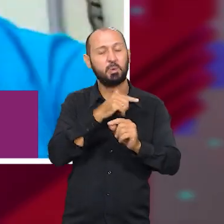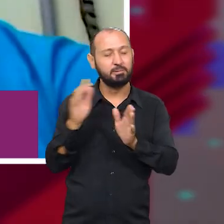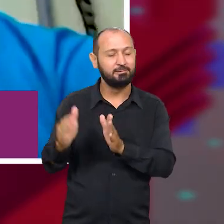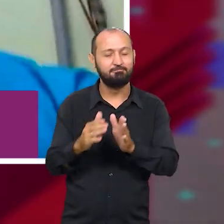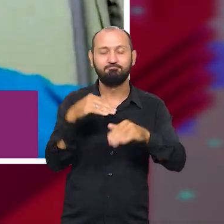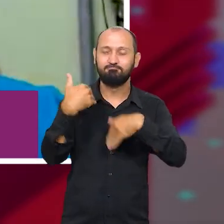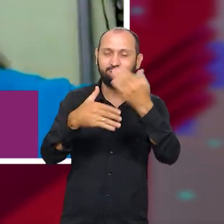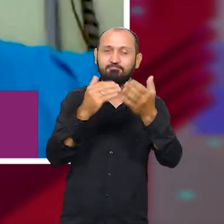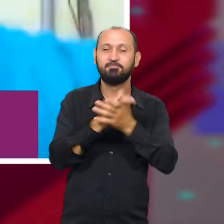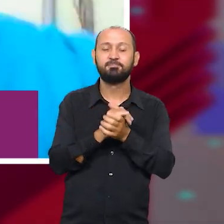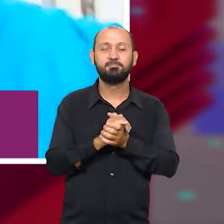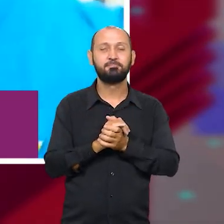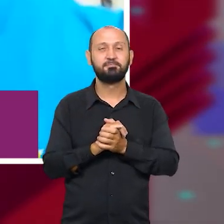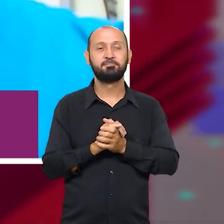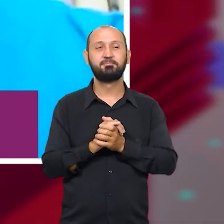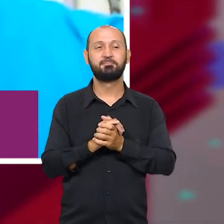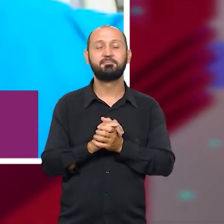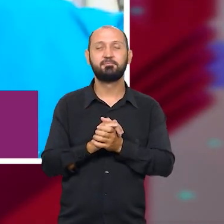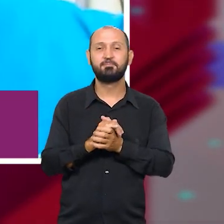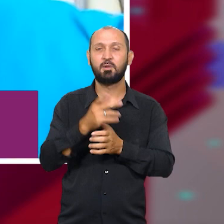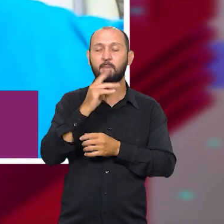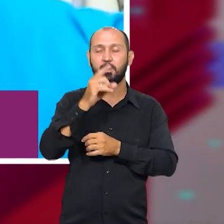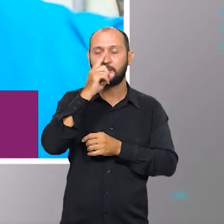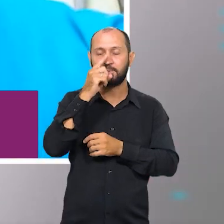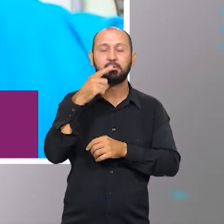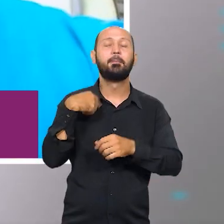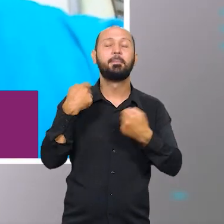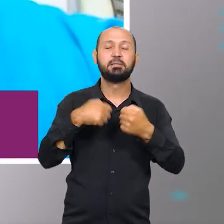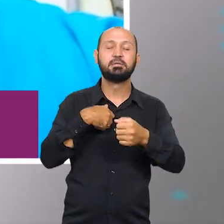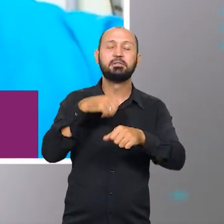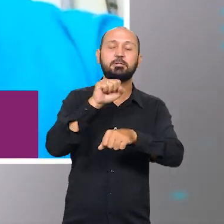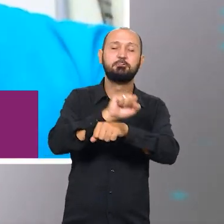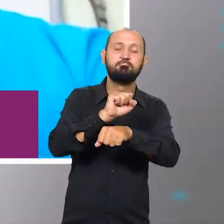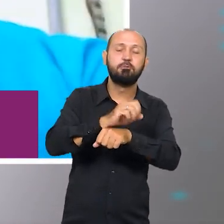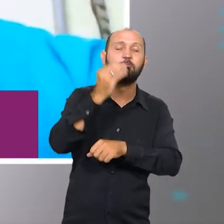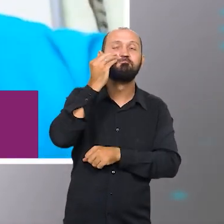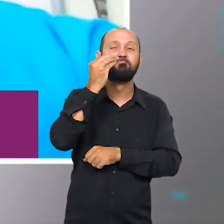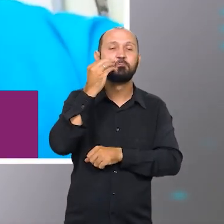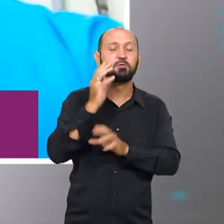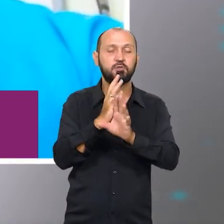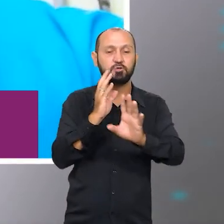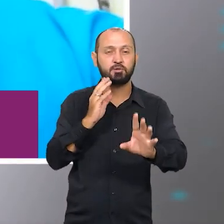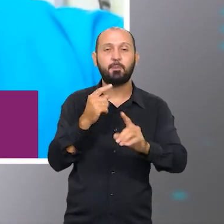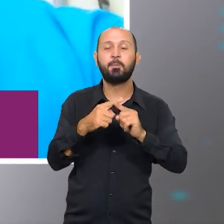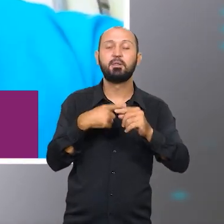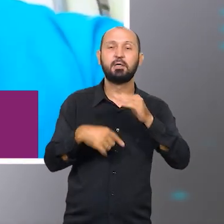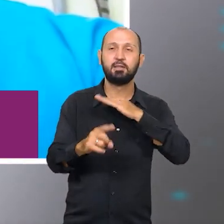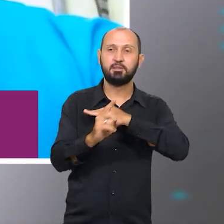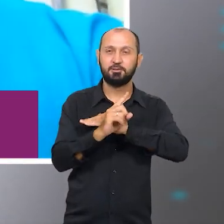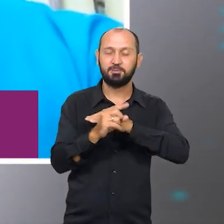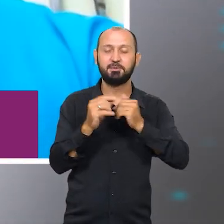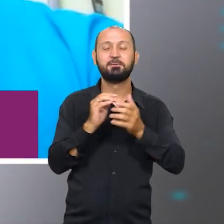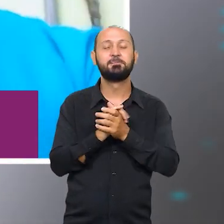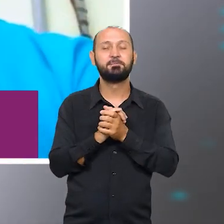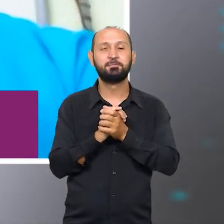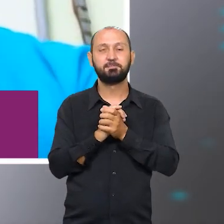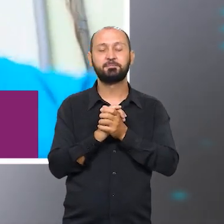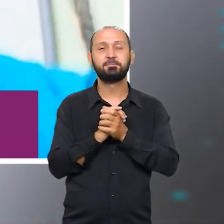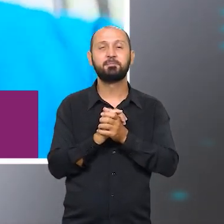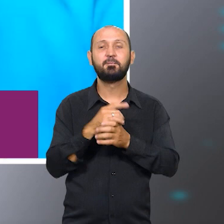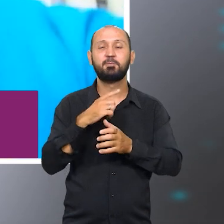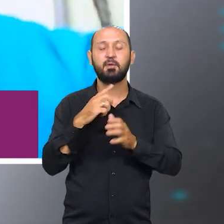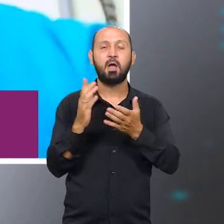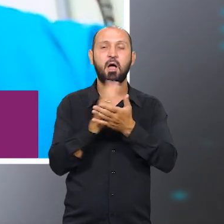Com certeza, né? Os pais têm que tentar, têm que se colocar, né, na fila, já que precisam do atendimento. Sim, a gente tem